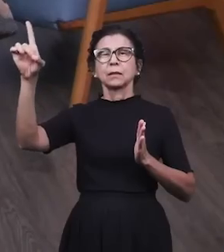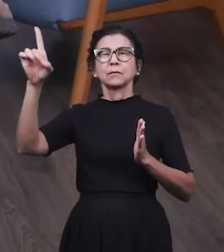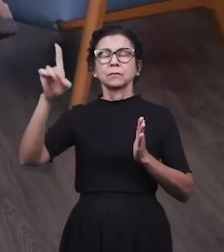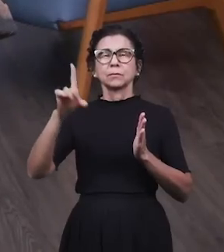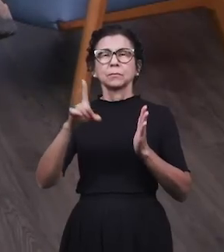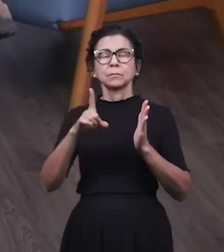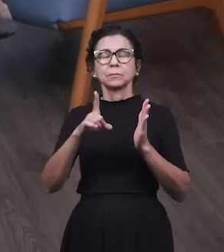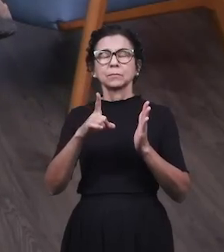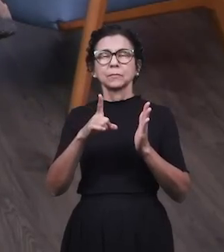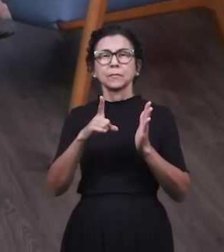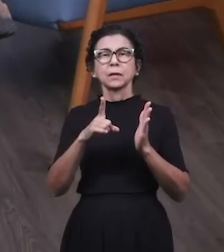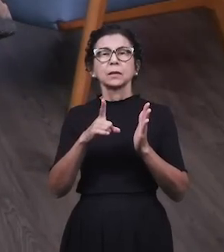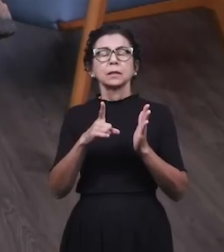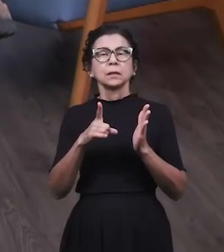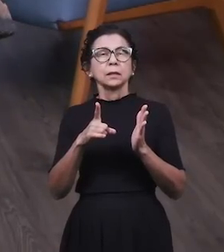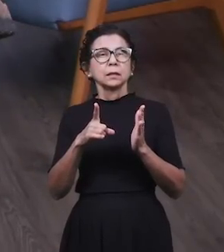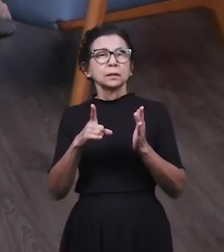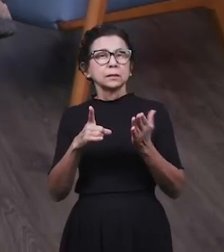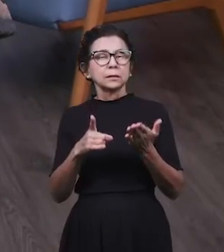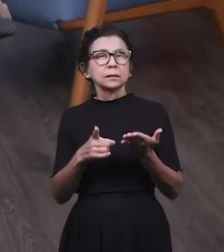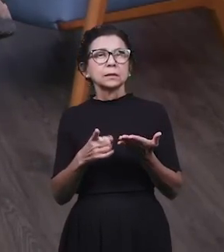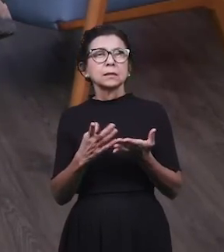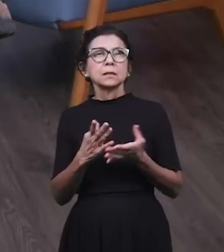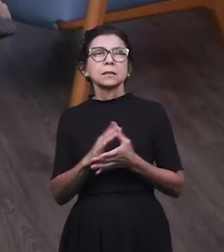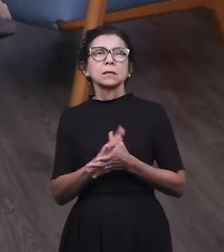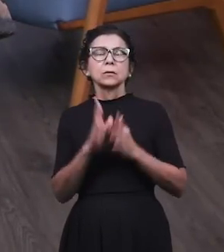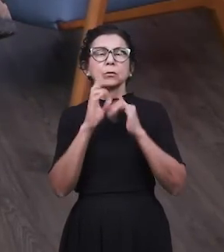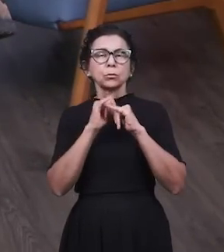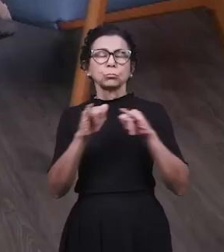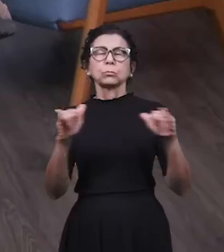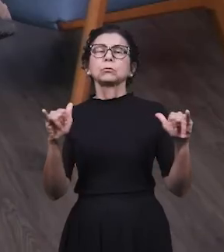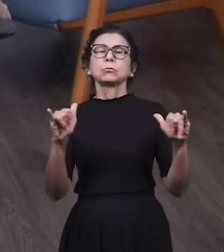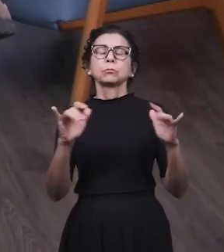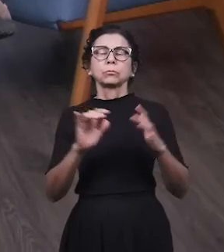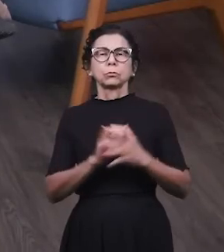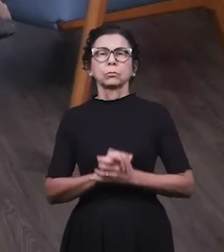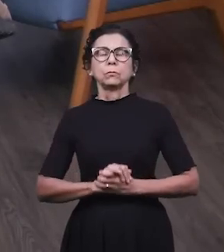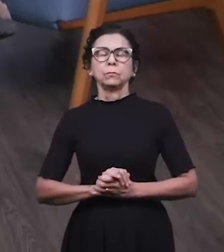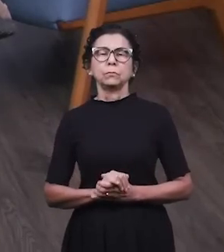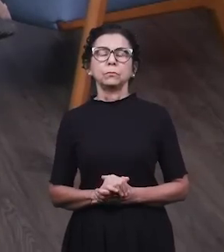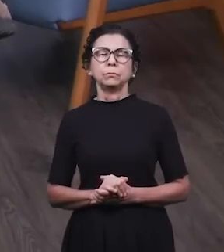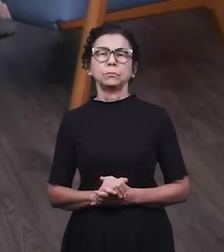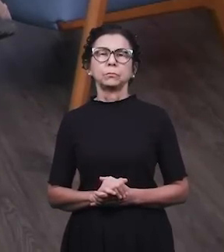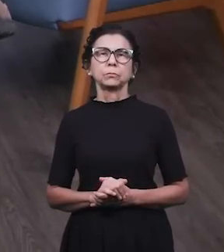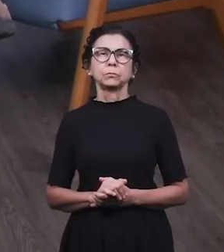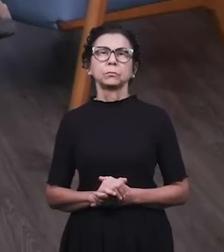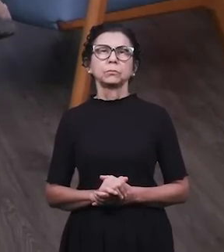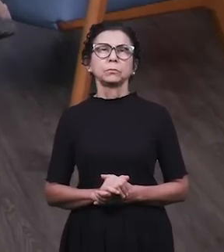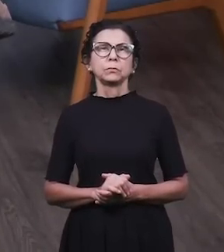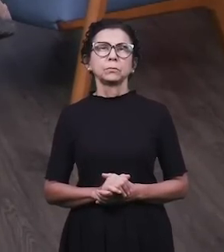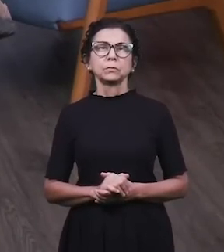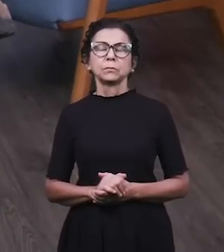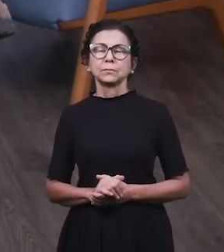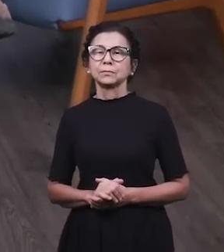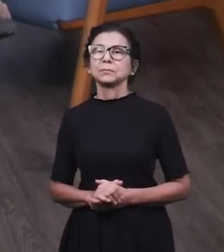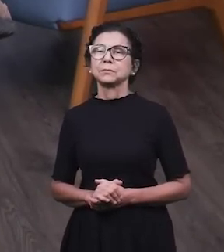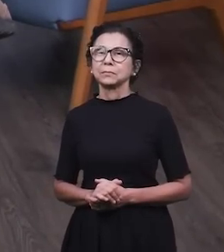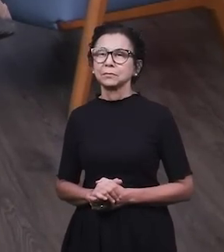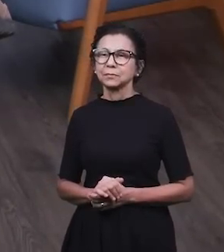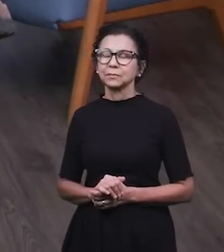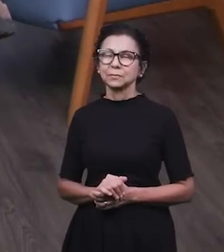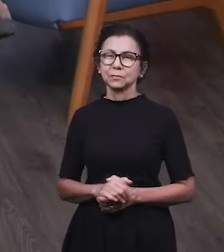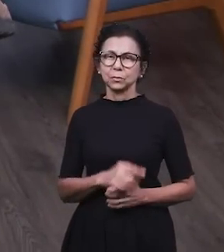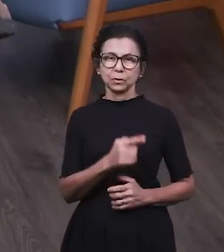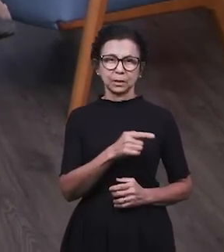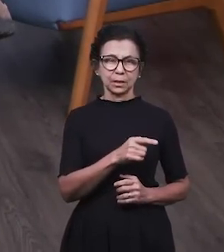o propósito principal do opositor, do inimigo das nossas almas, é aprisionar